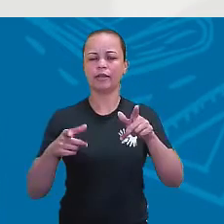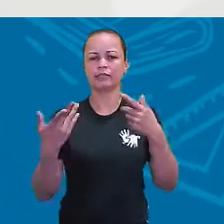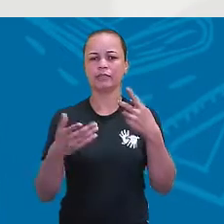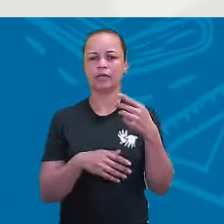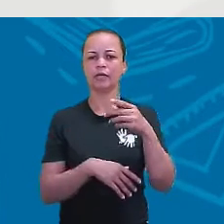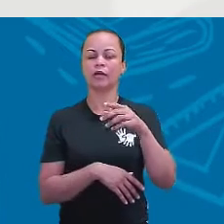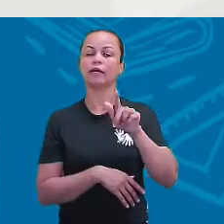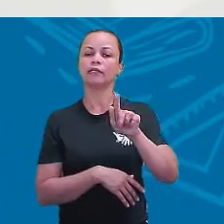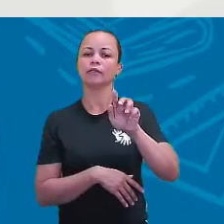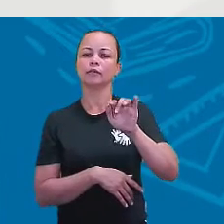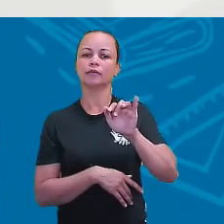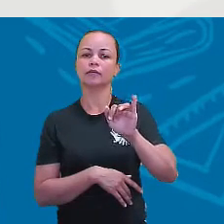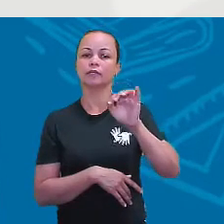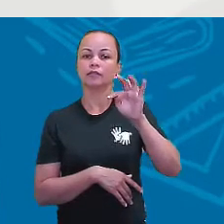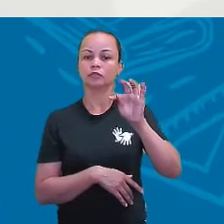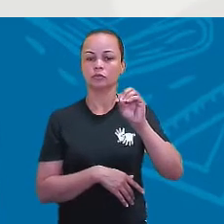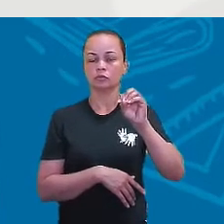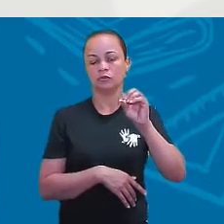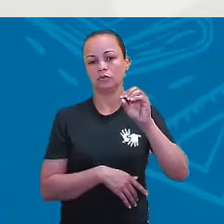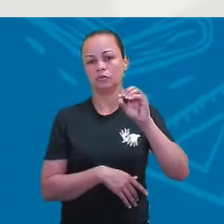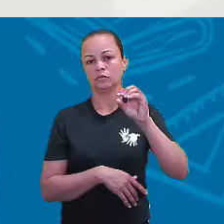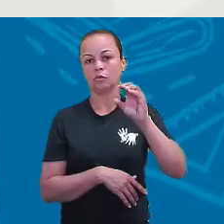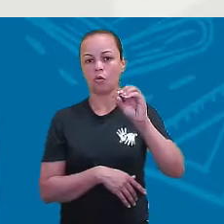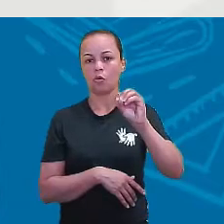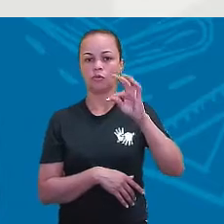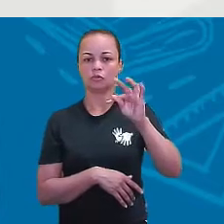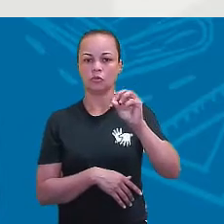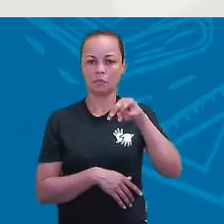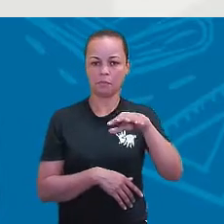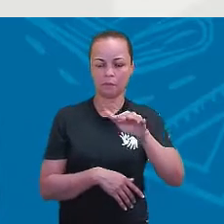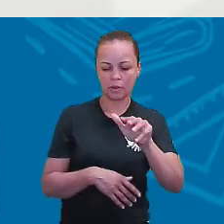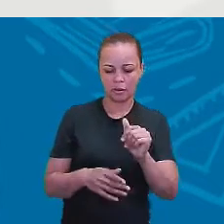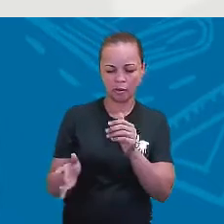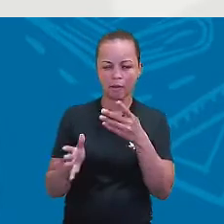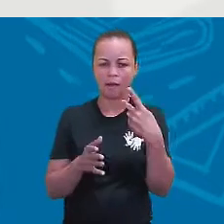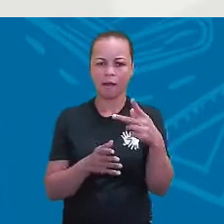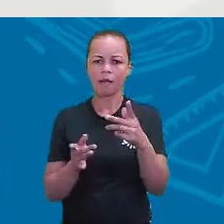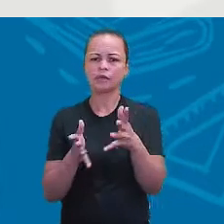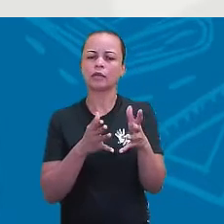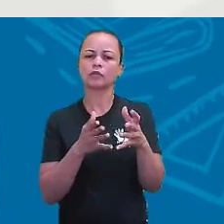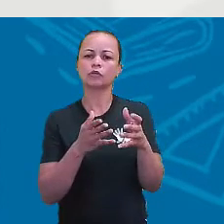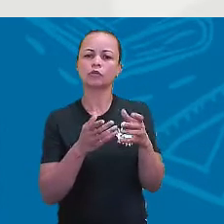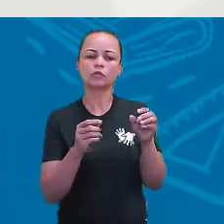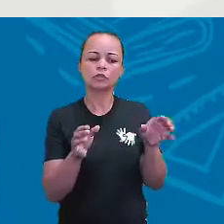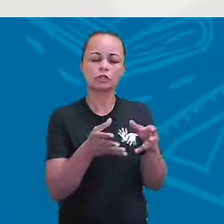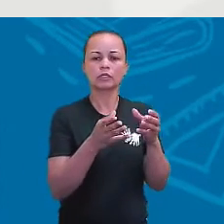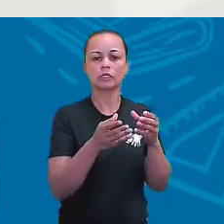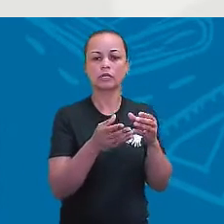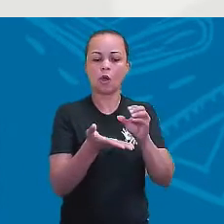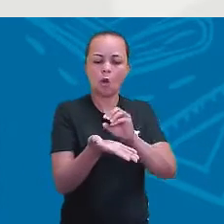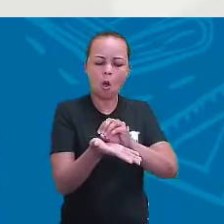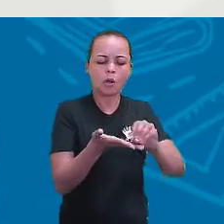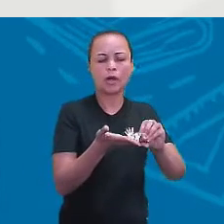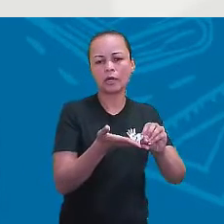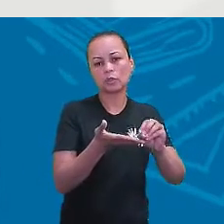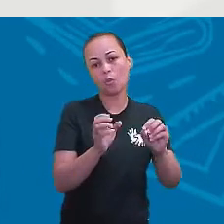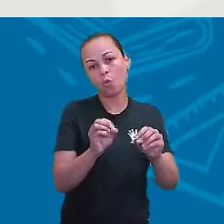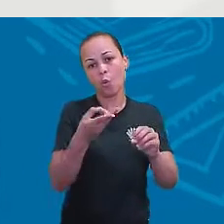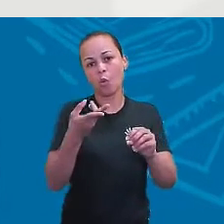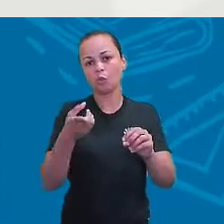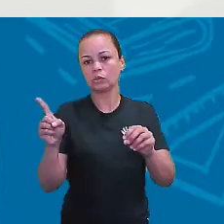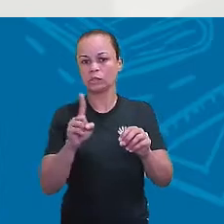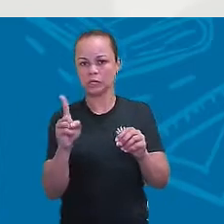toda a diferença. Eu entender que o carbono ele dialoga tanto com aquilo que é orgânico, quanto aquilo que não é orgânico, ou seja,